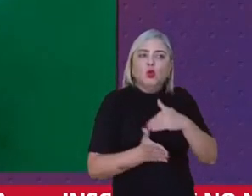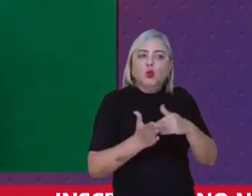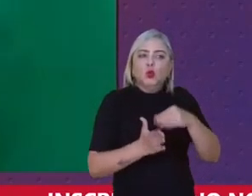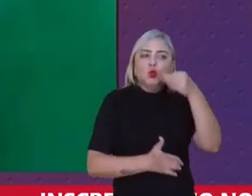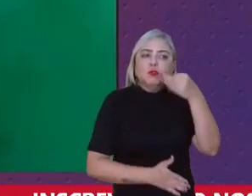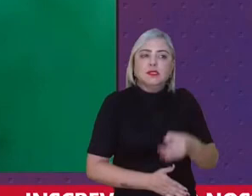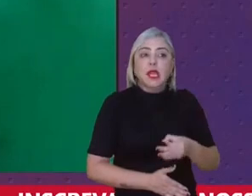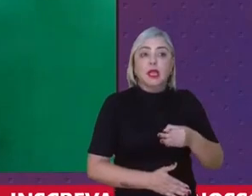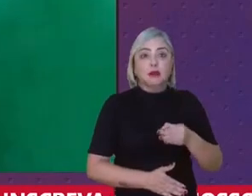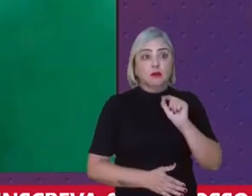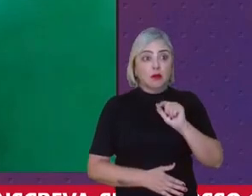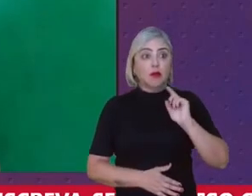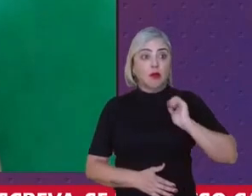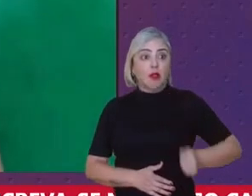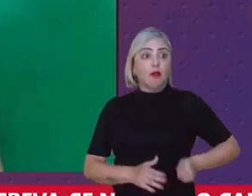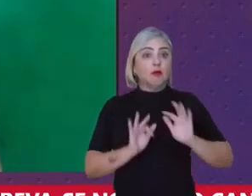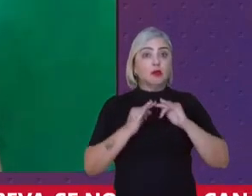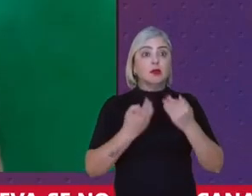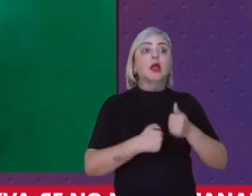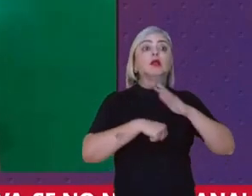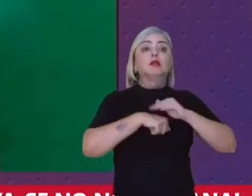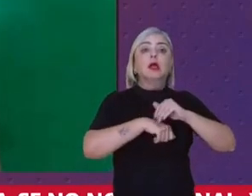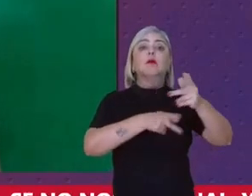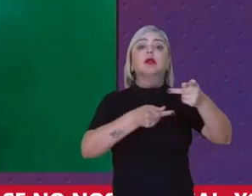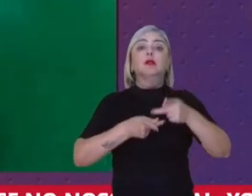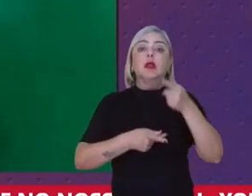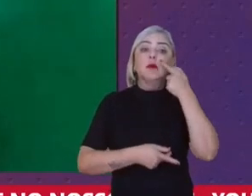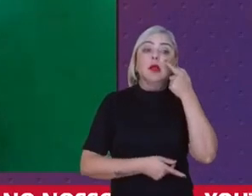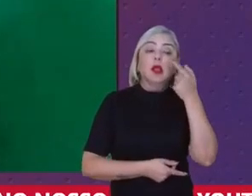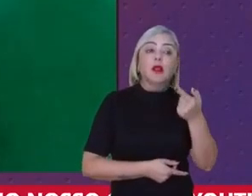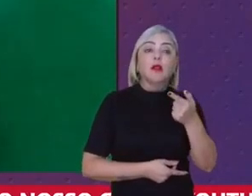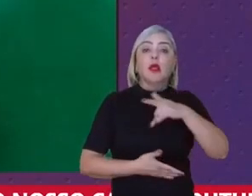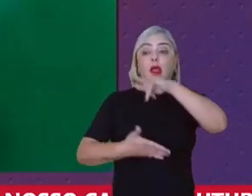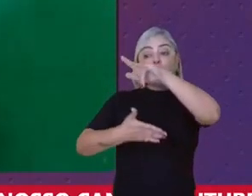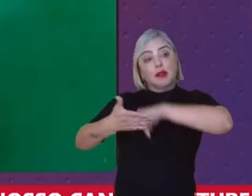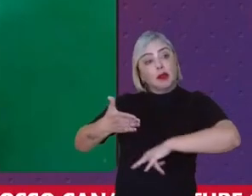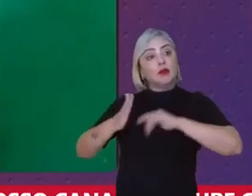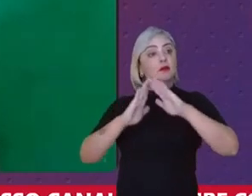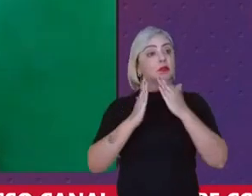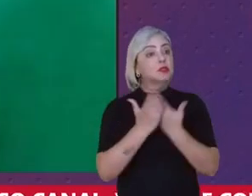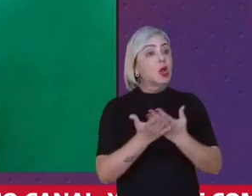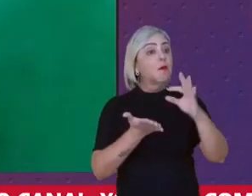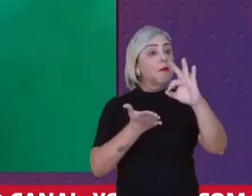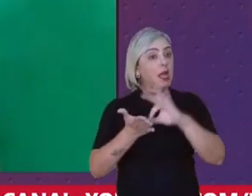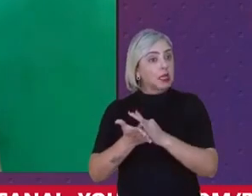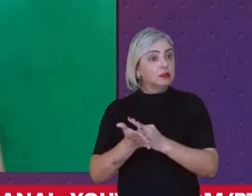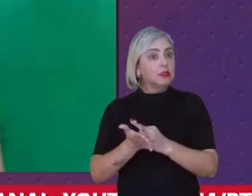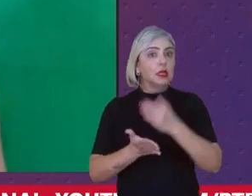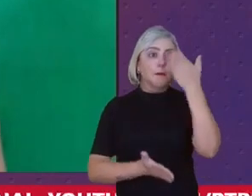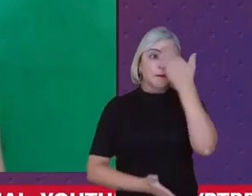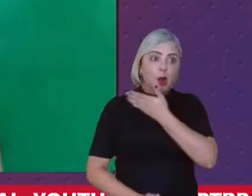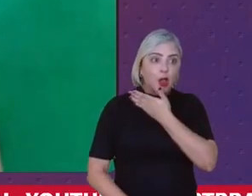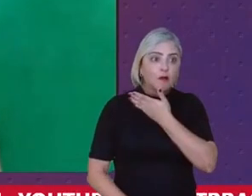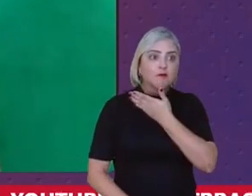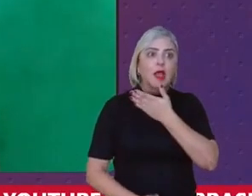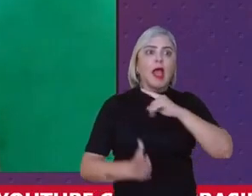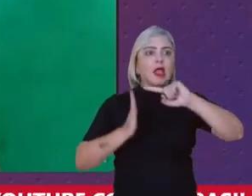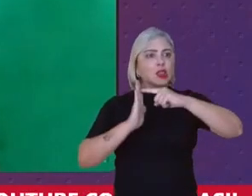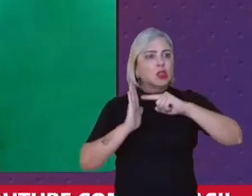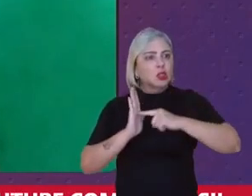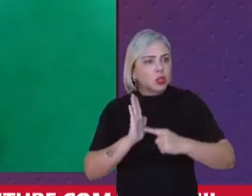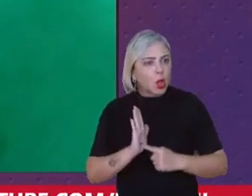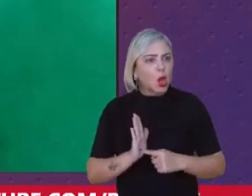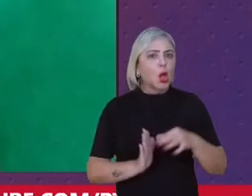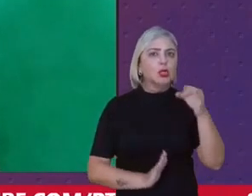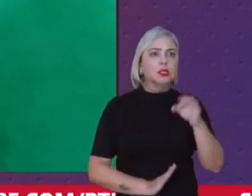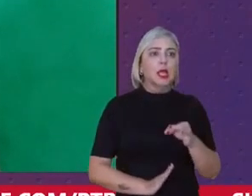que eles chamavam, também tinha que levar a declaração escolar, tinha que estar em dia as notas deles,